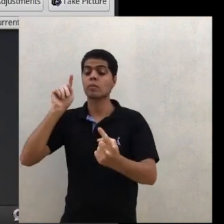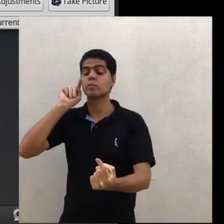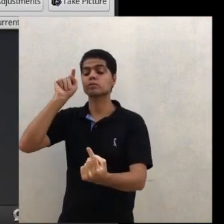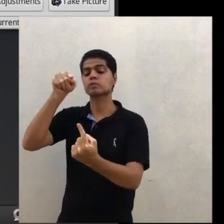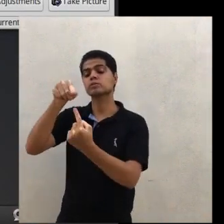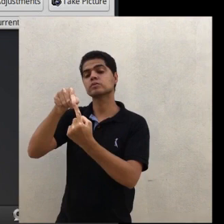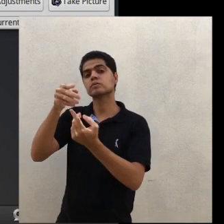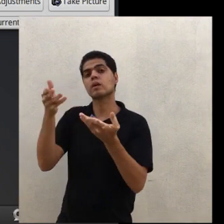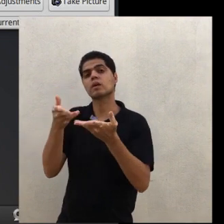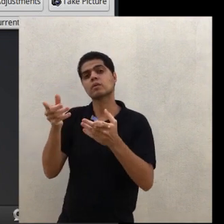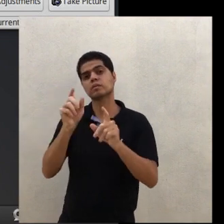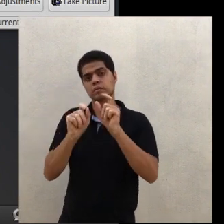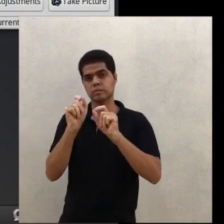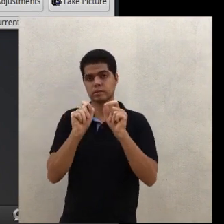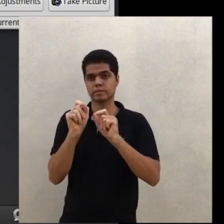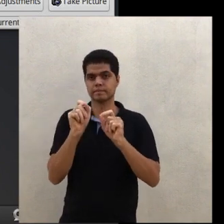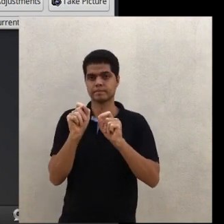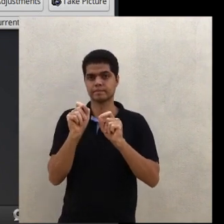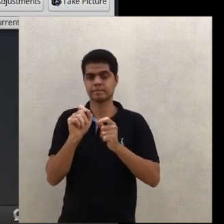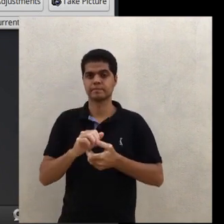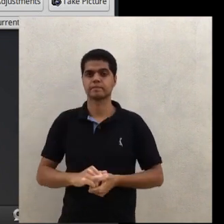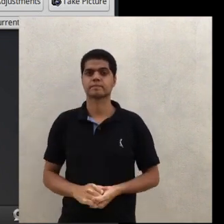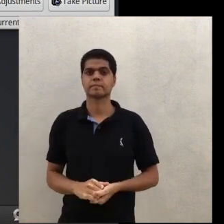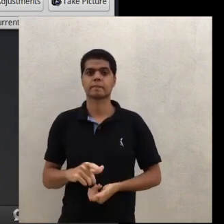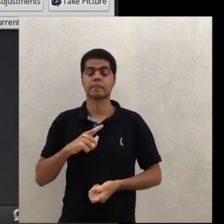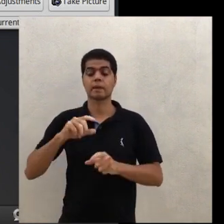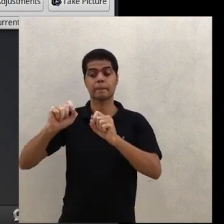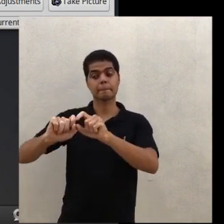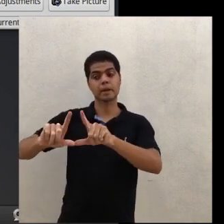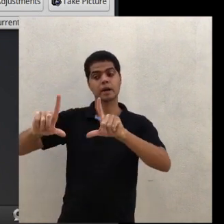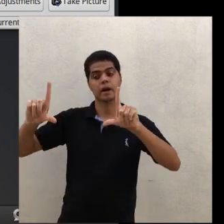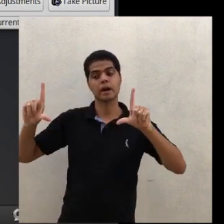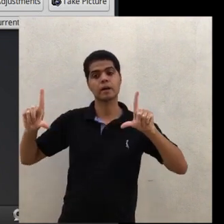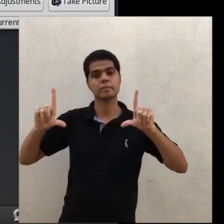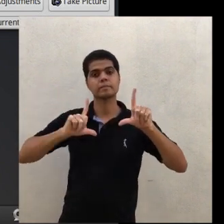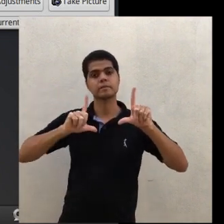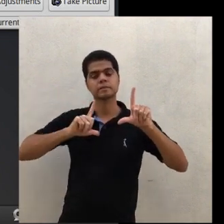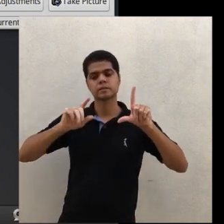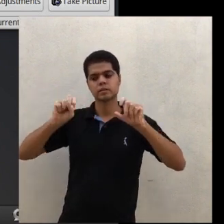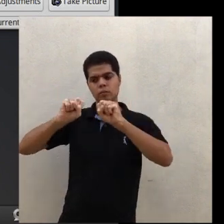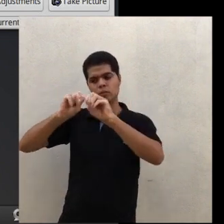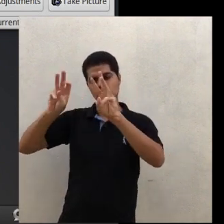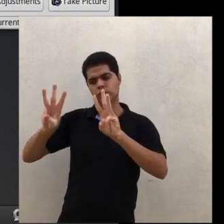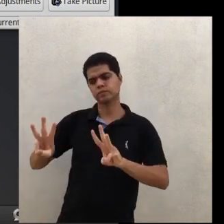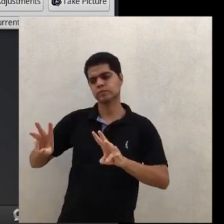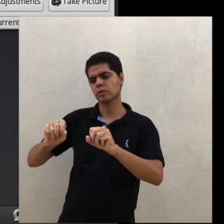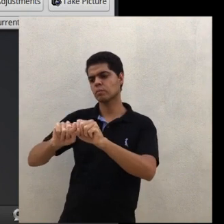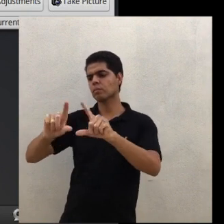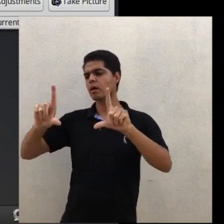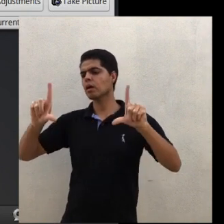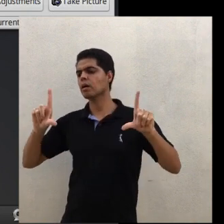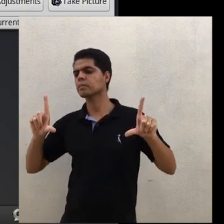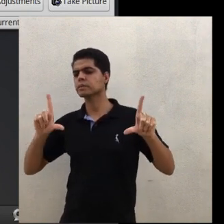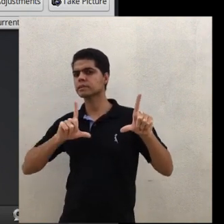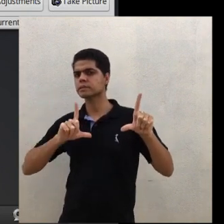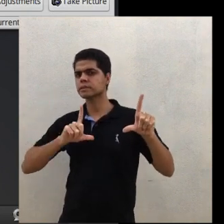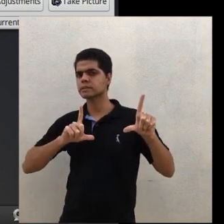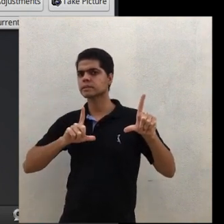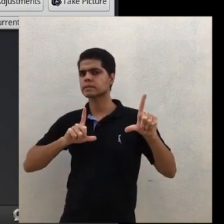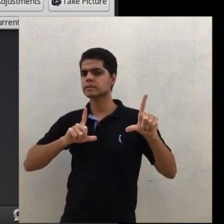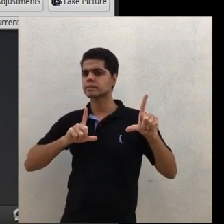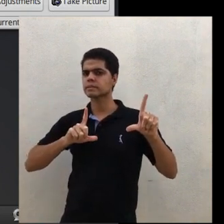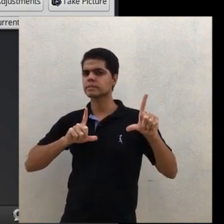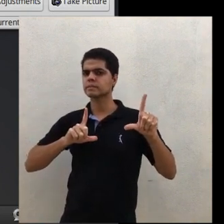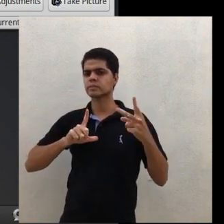abrir esse software aqui dentro desse programa, mostrar para o programa isso